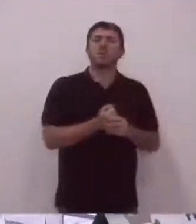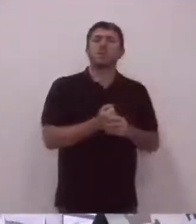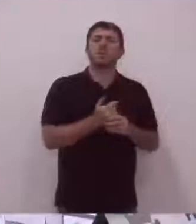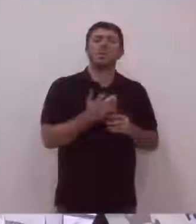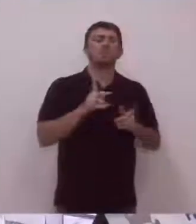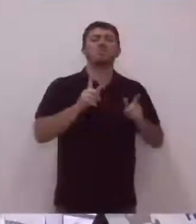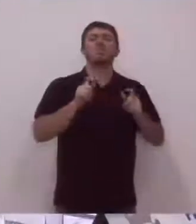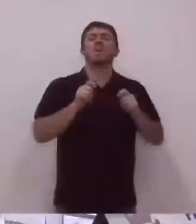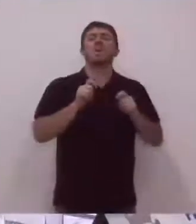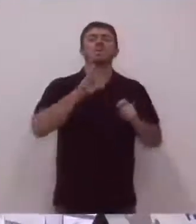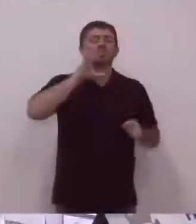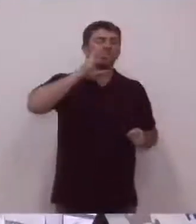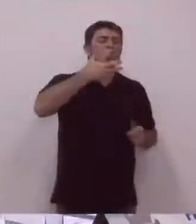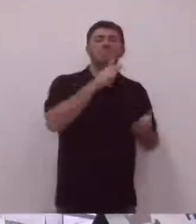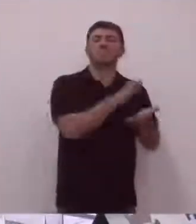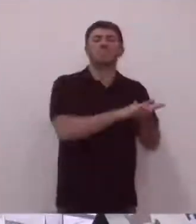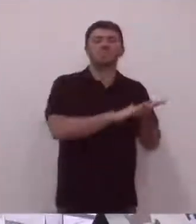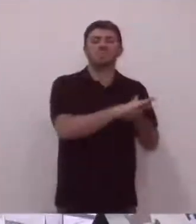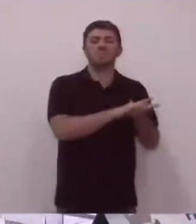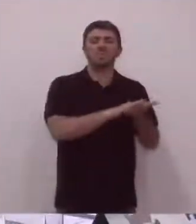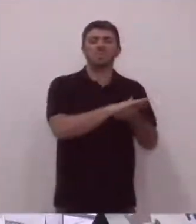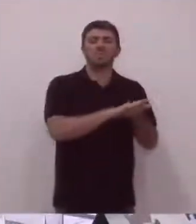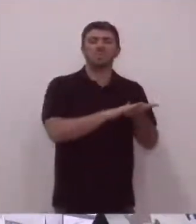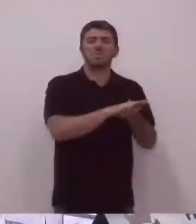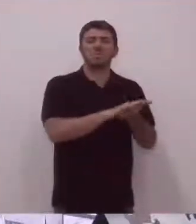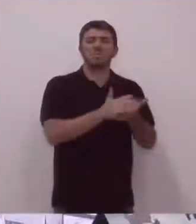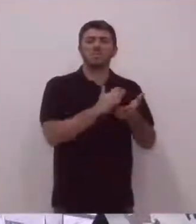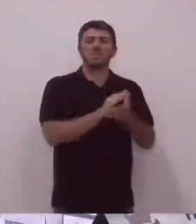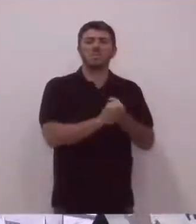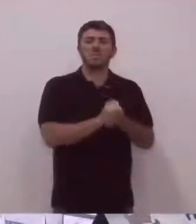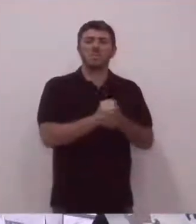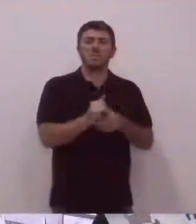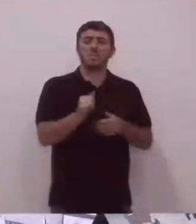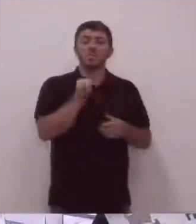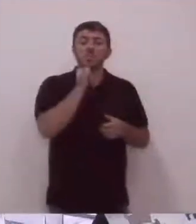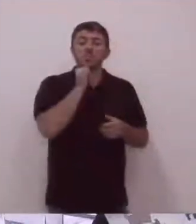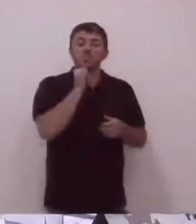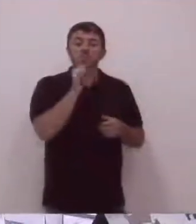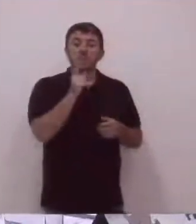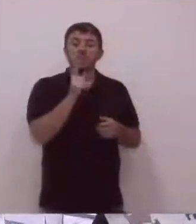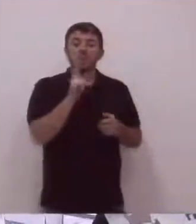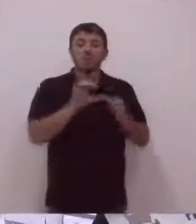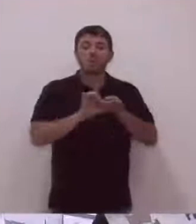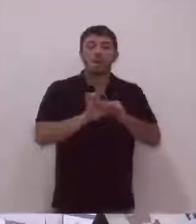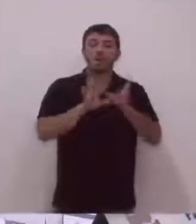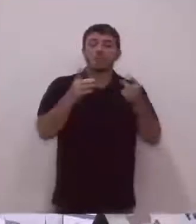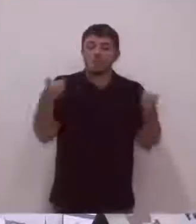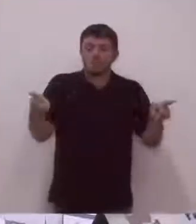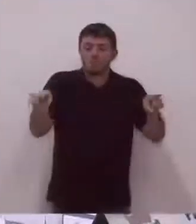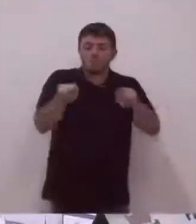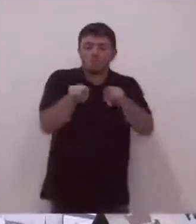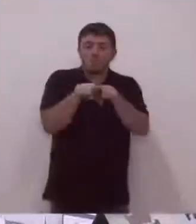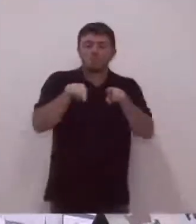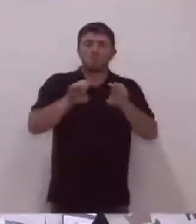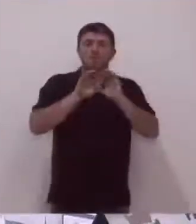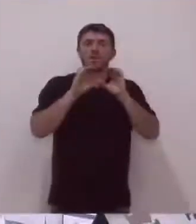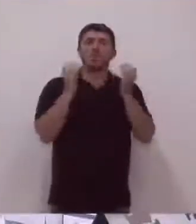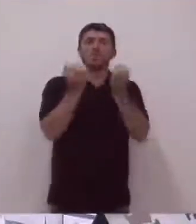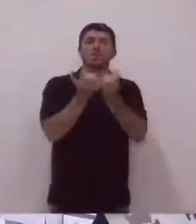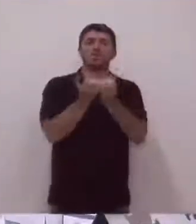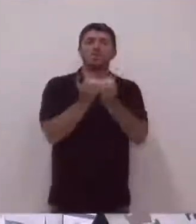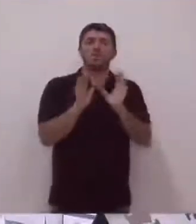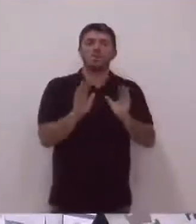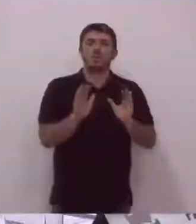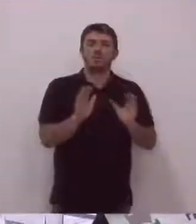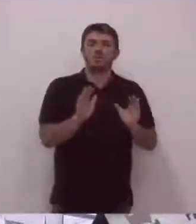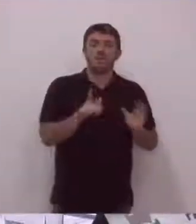colocaram, precisa aprovar, porque, por exemplo, não aprovou um convênio com essa casa. Mas ao ponto que a gente vê lá na defesa, o governo fala que havia convênio. Até porque